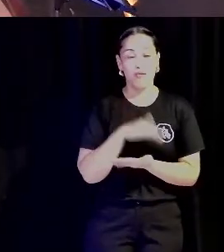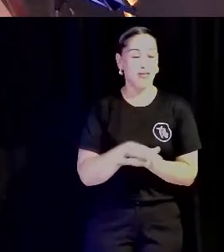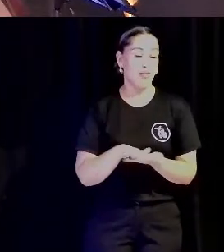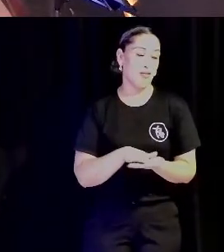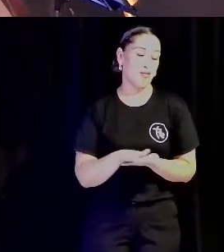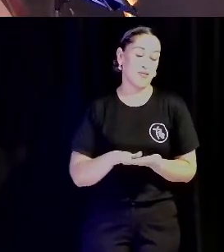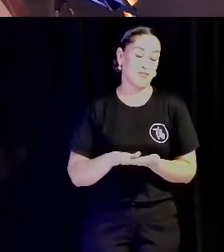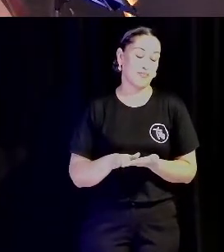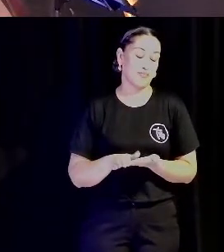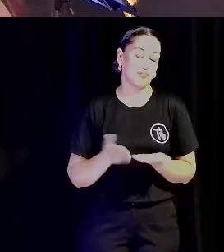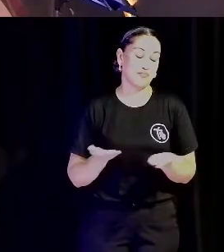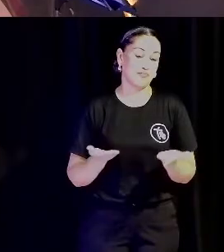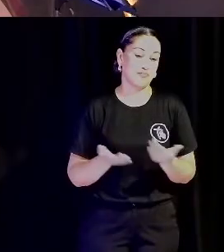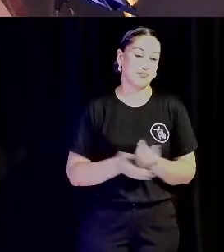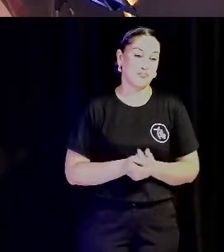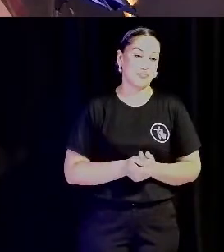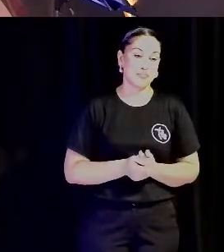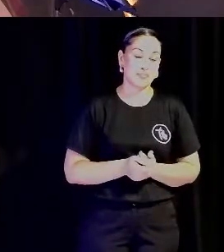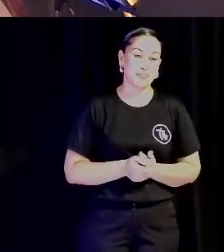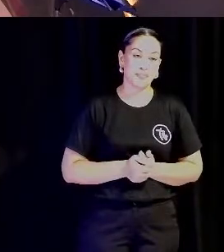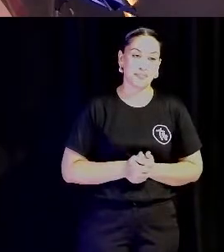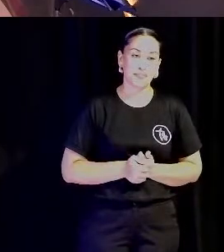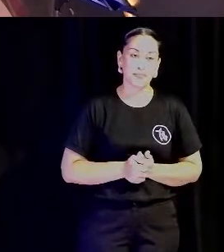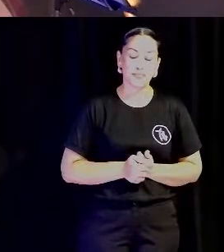Nada para comer.